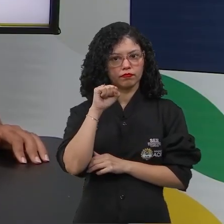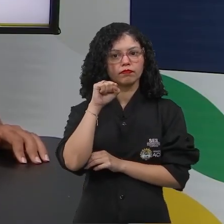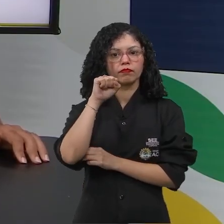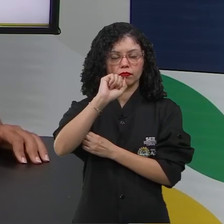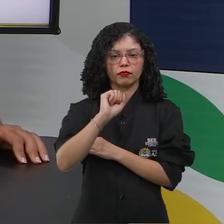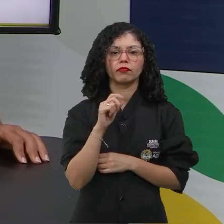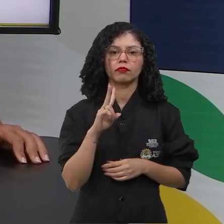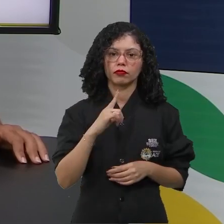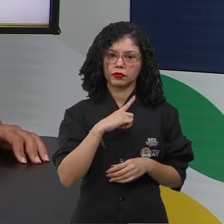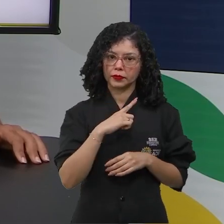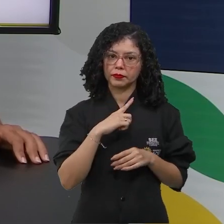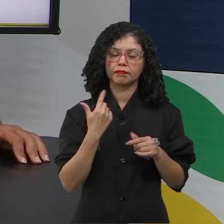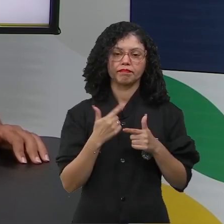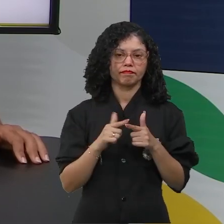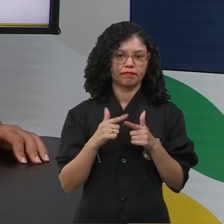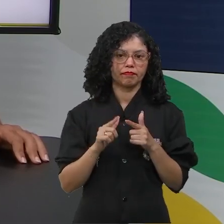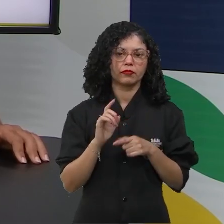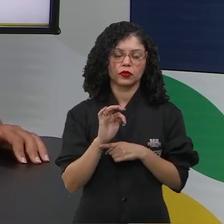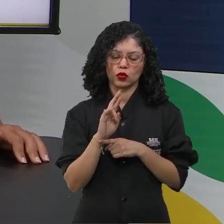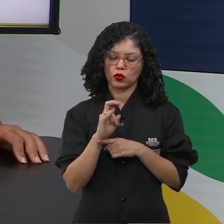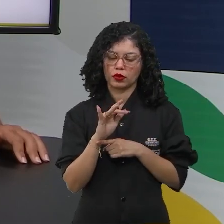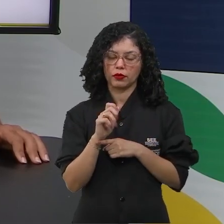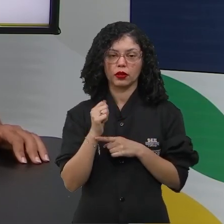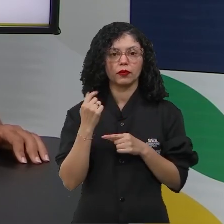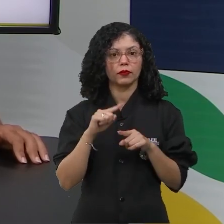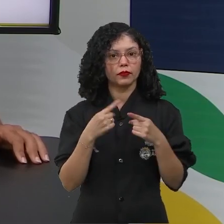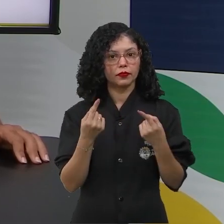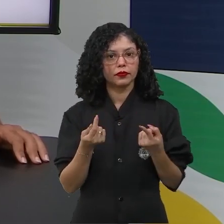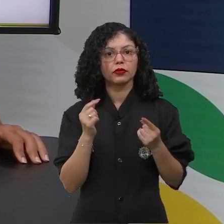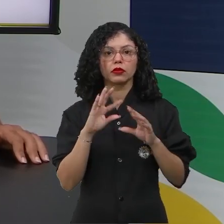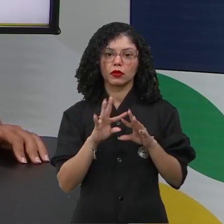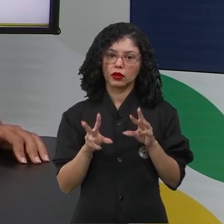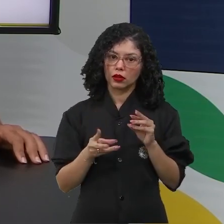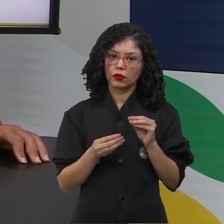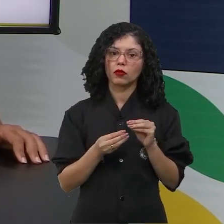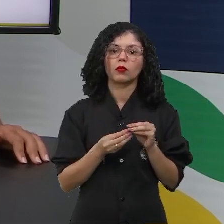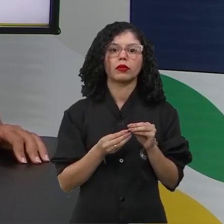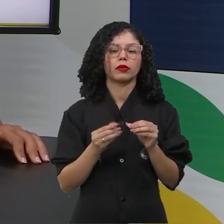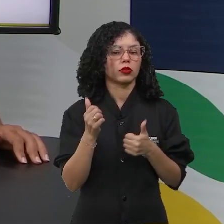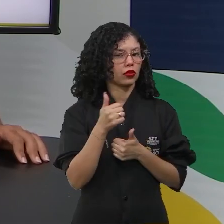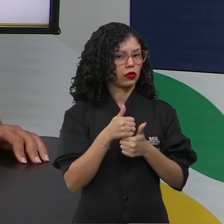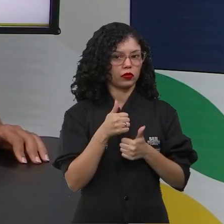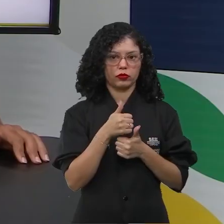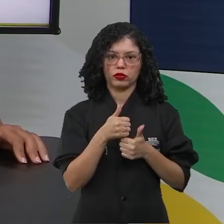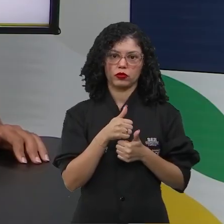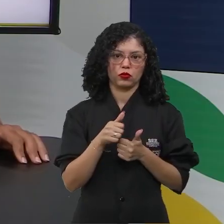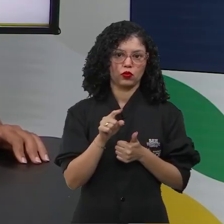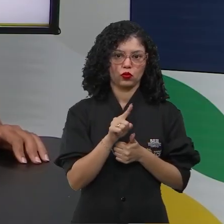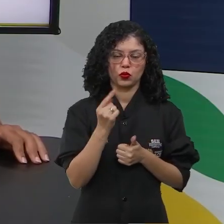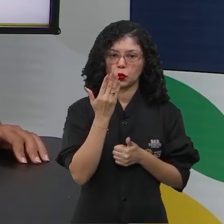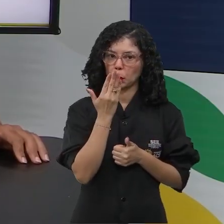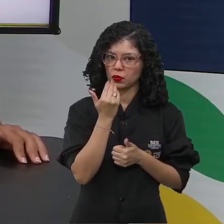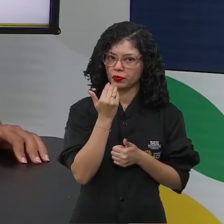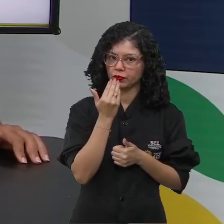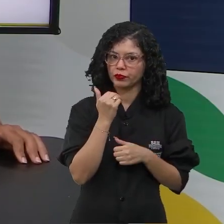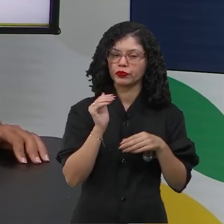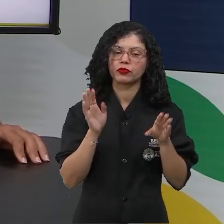ser prejudicial, tal qual a suplementação, porque, mais uma vez, a suplementação não substitui a